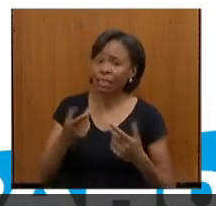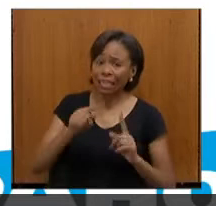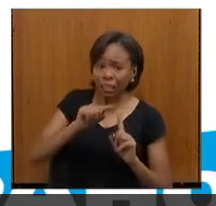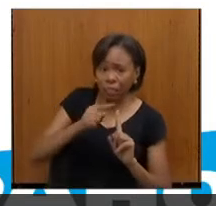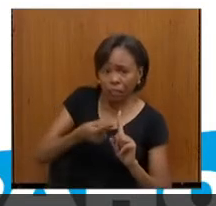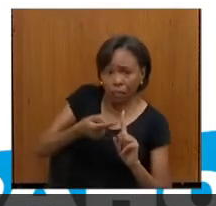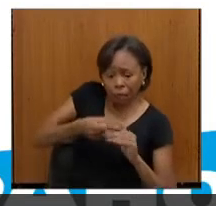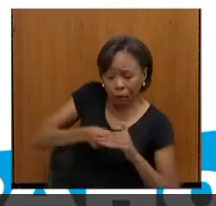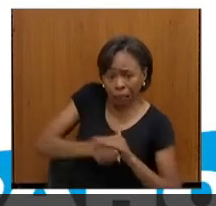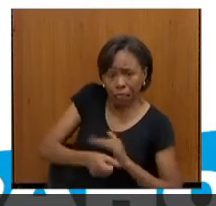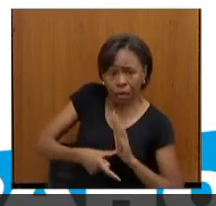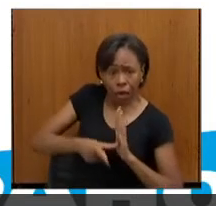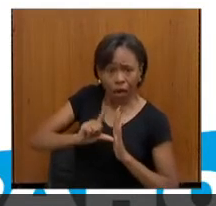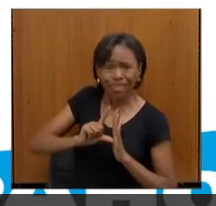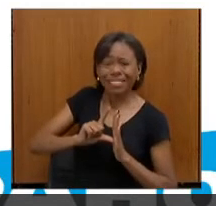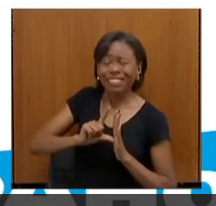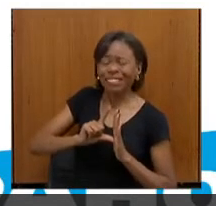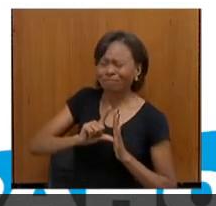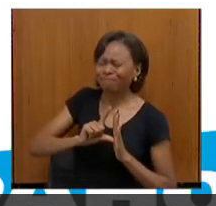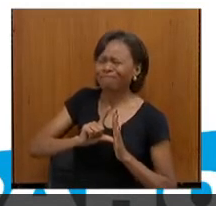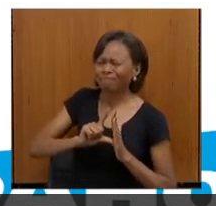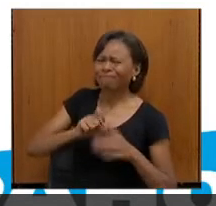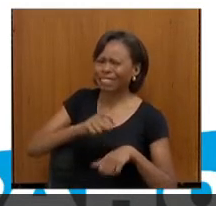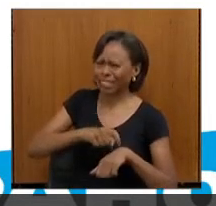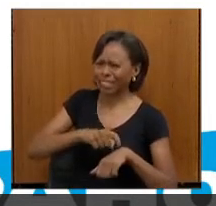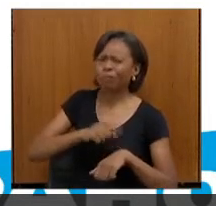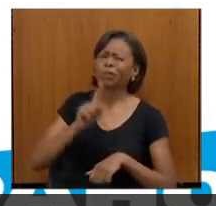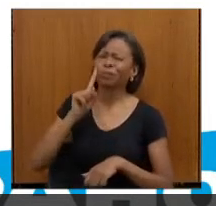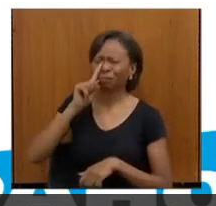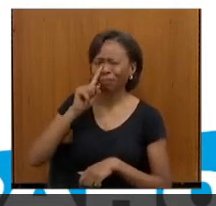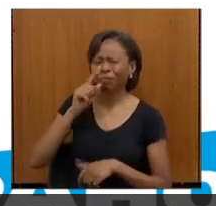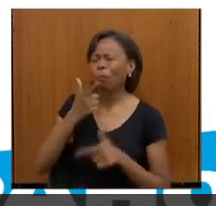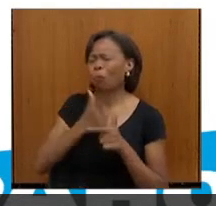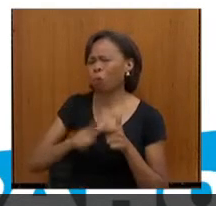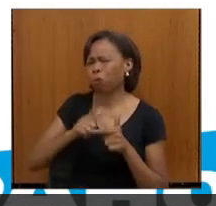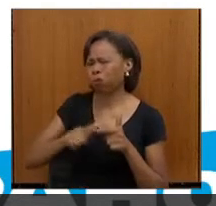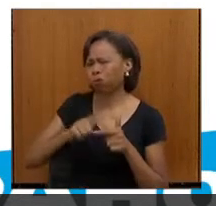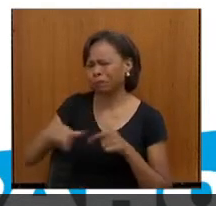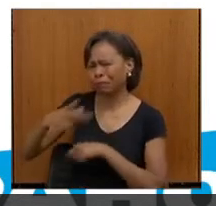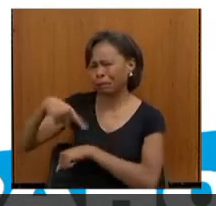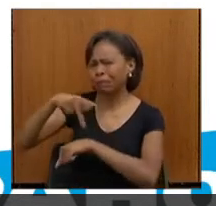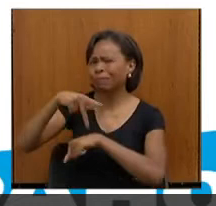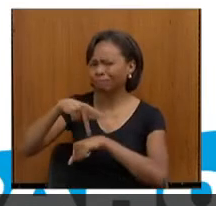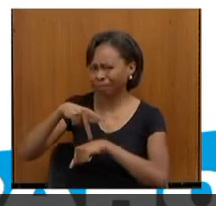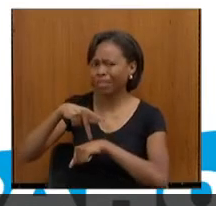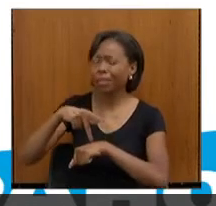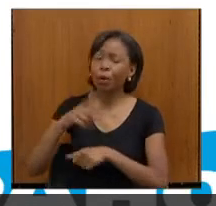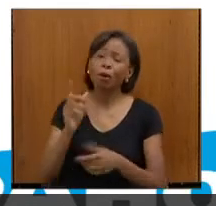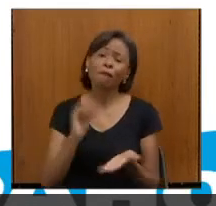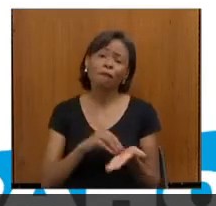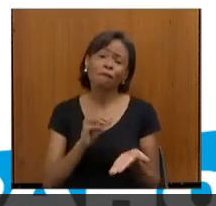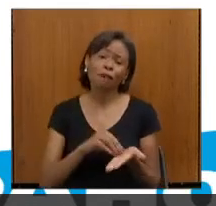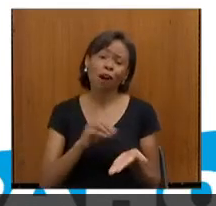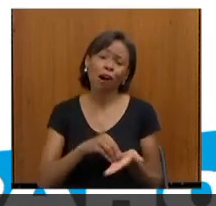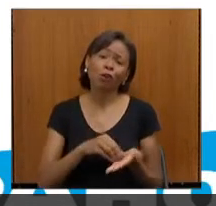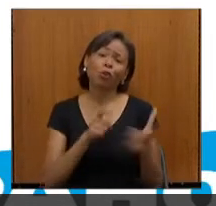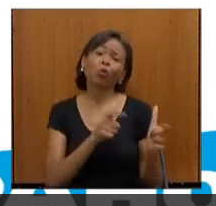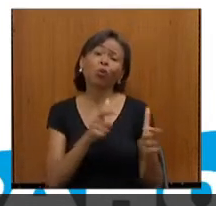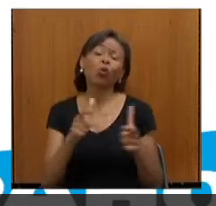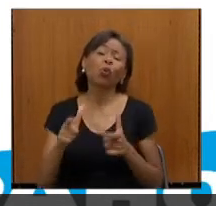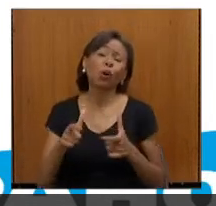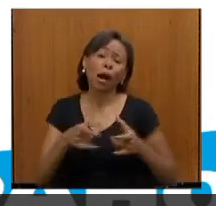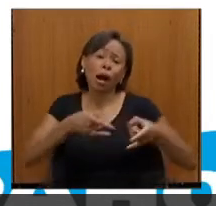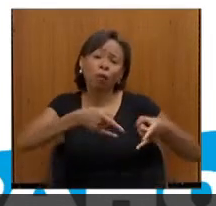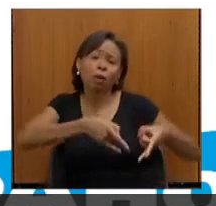países. Globalmente, existe uma carência total de leitos neonatais em UTI